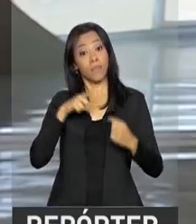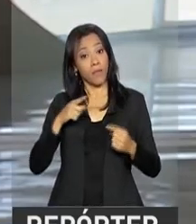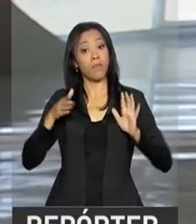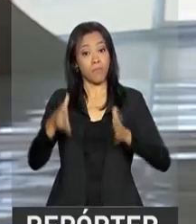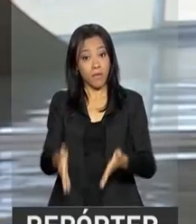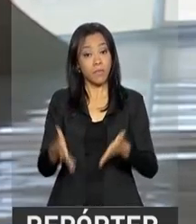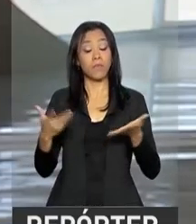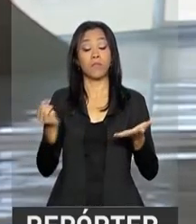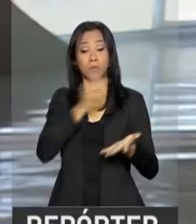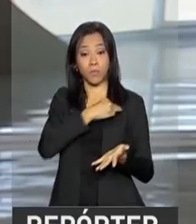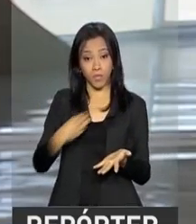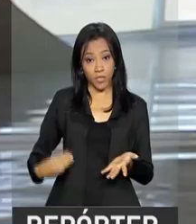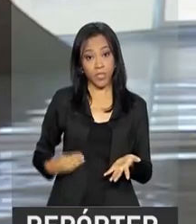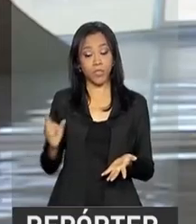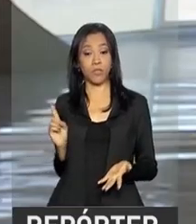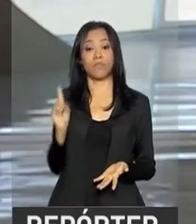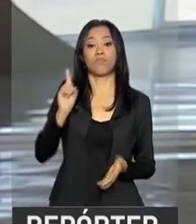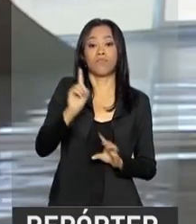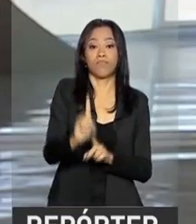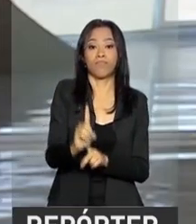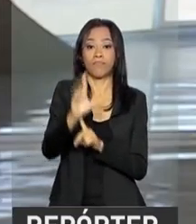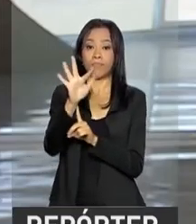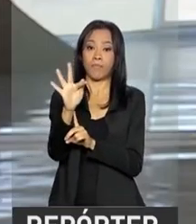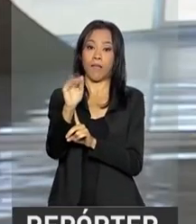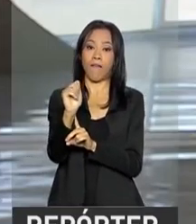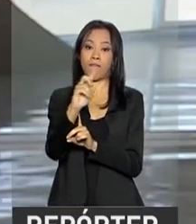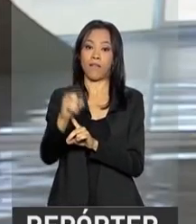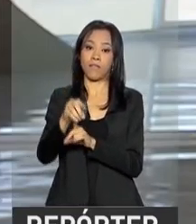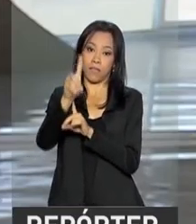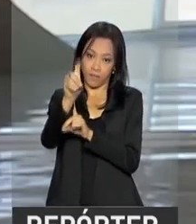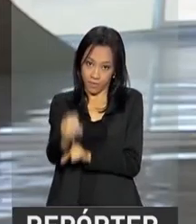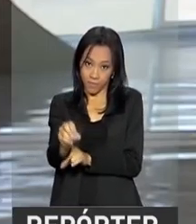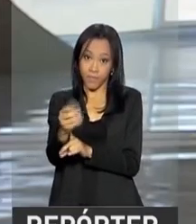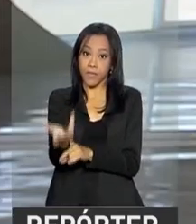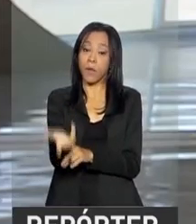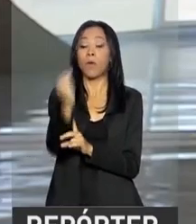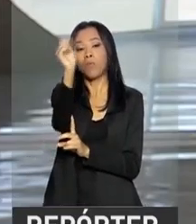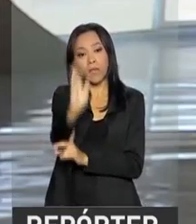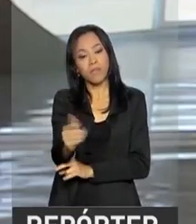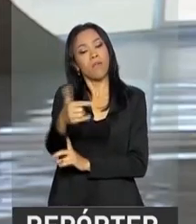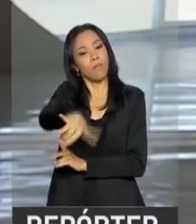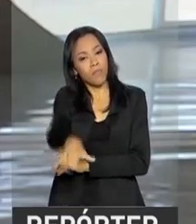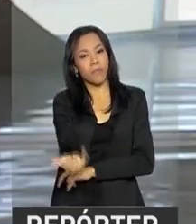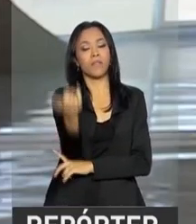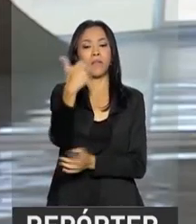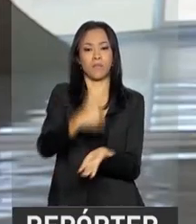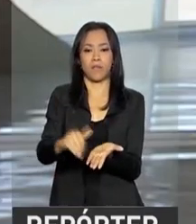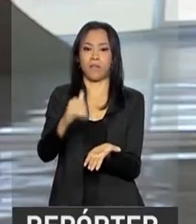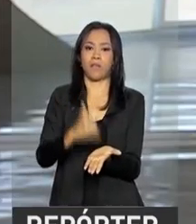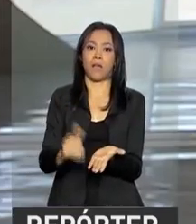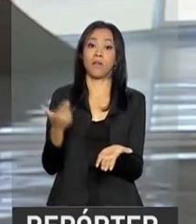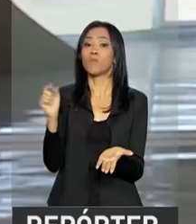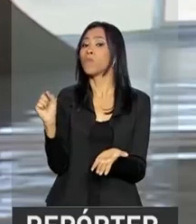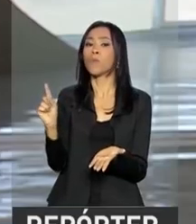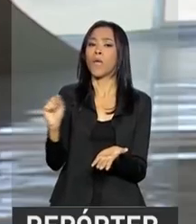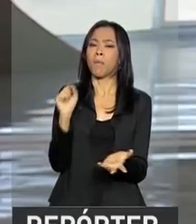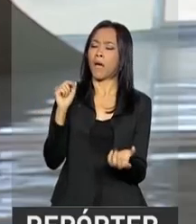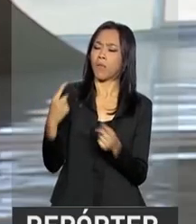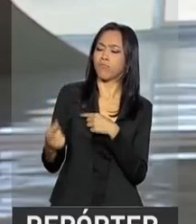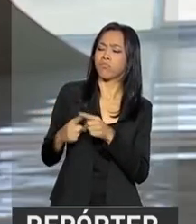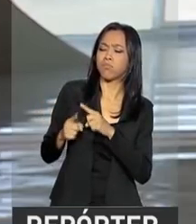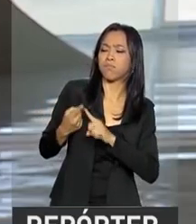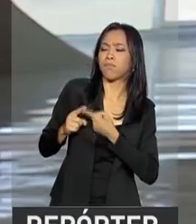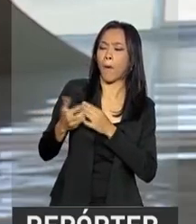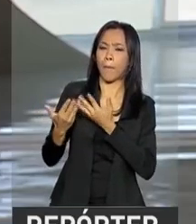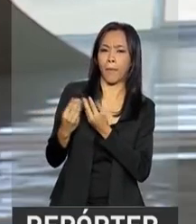do ministro da fazenda e henrique meirelles o brasil deve aproveitar a presença do secretário corria para intensificar